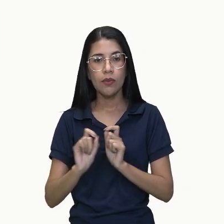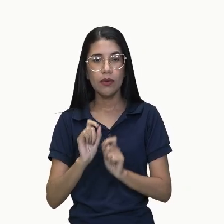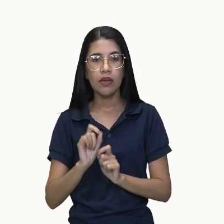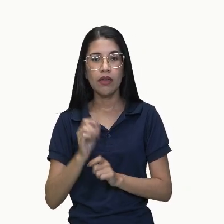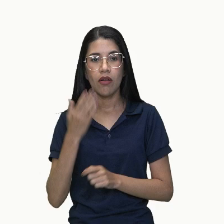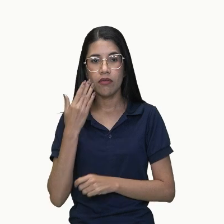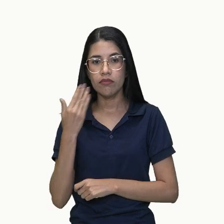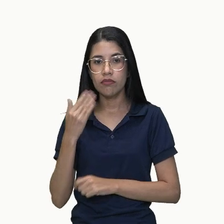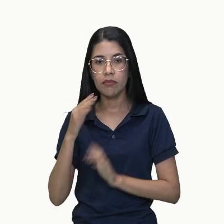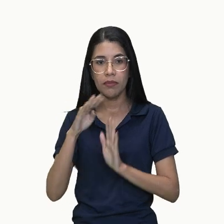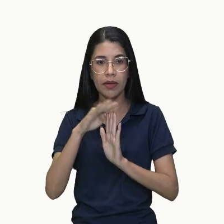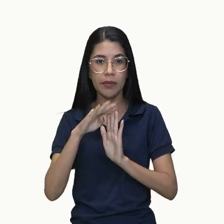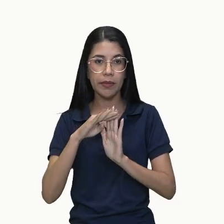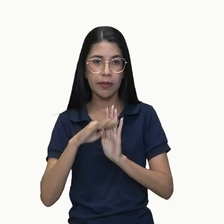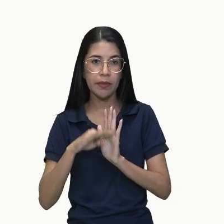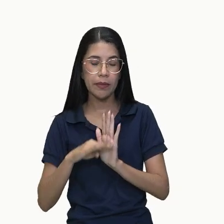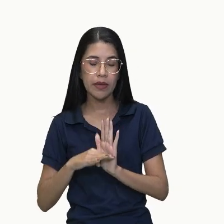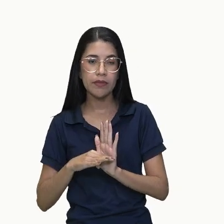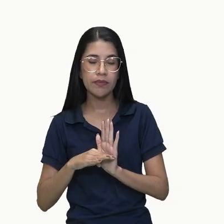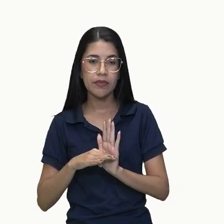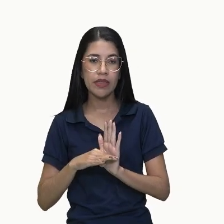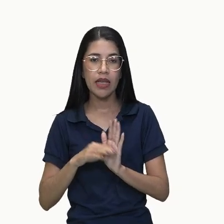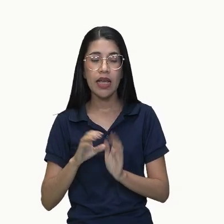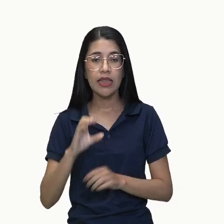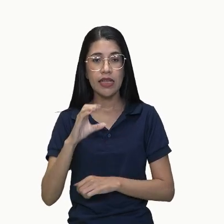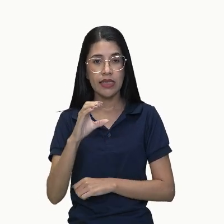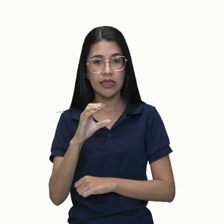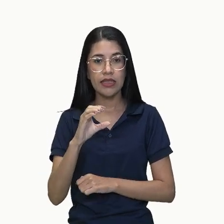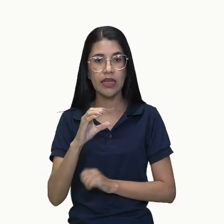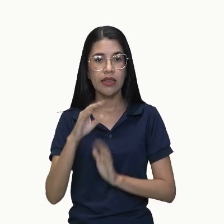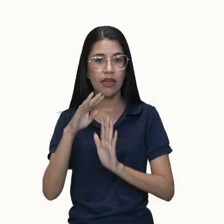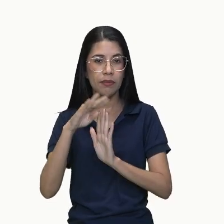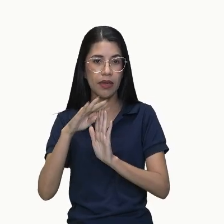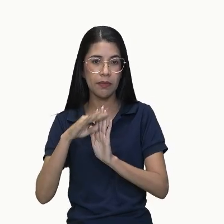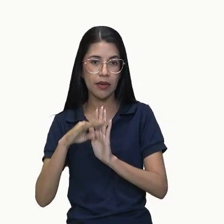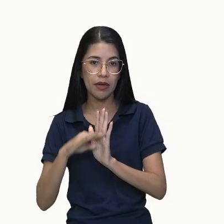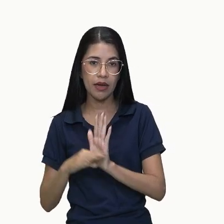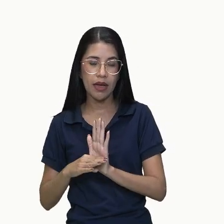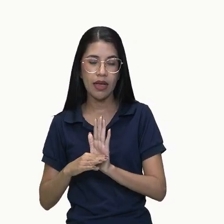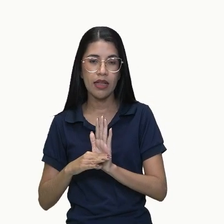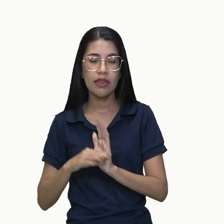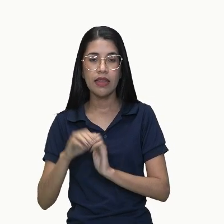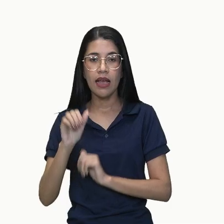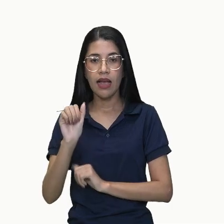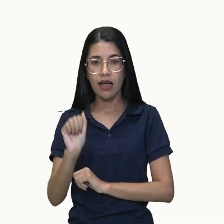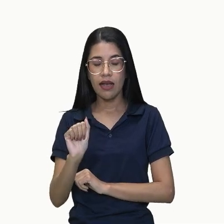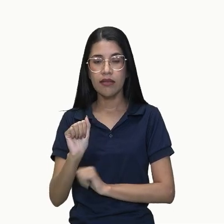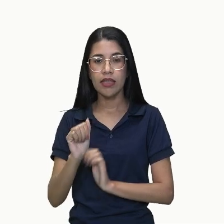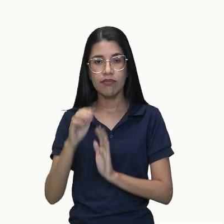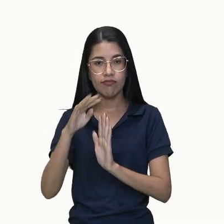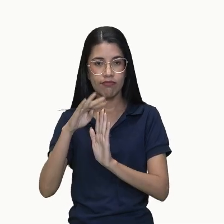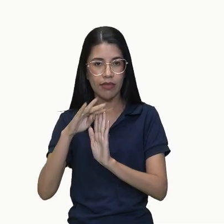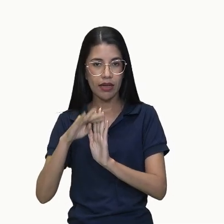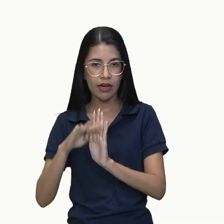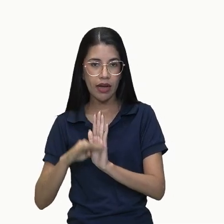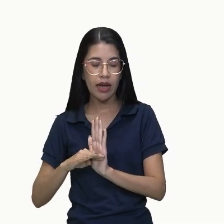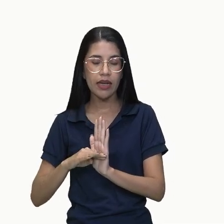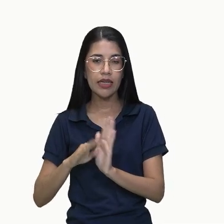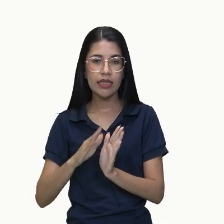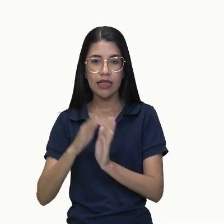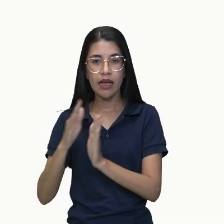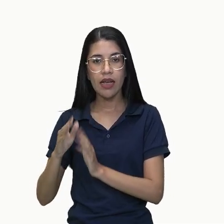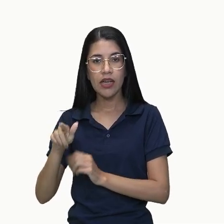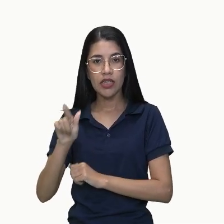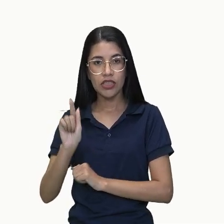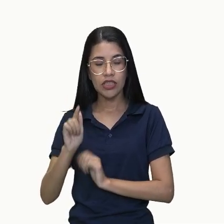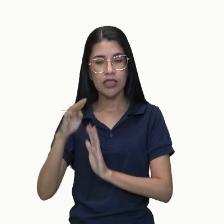aqui. Na segunda base C, nós temos essa aqui. Na segunda base A, nós temos essas. E na segunda base G,